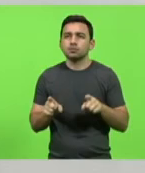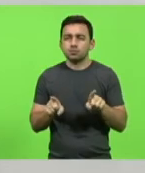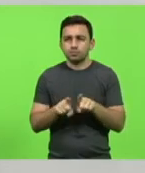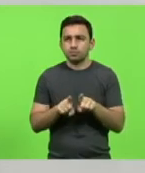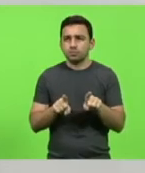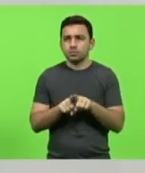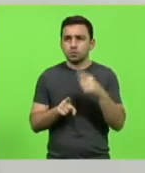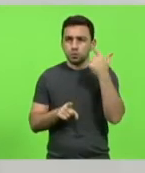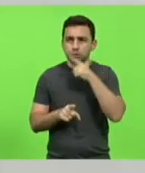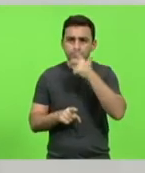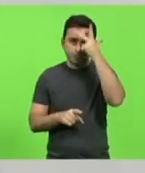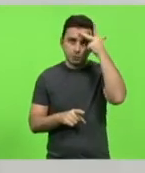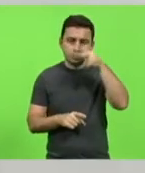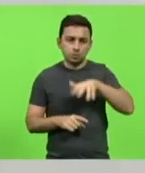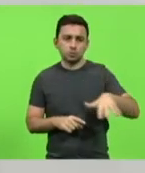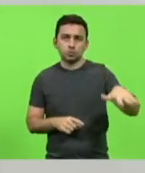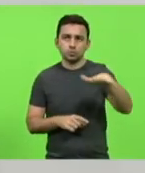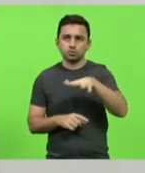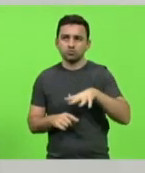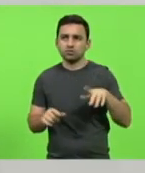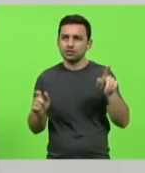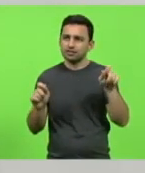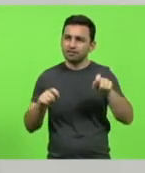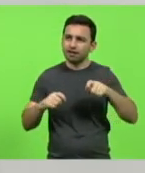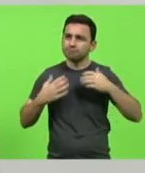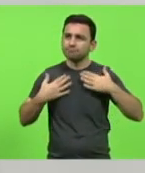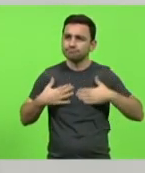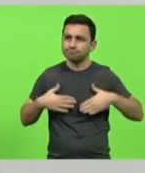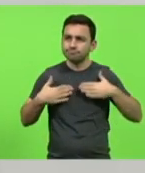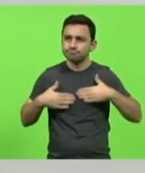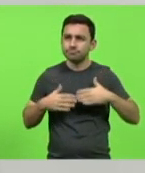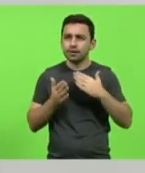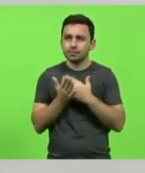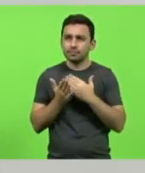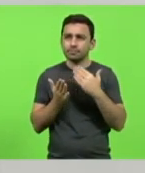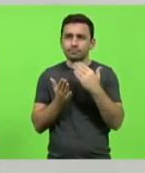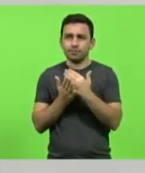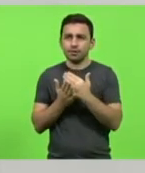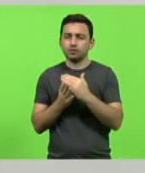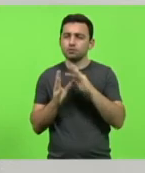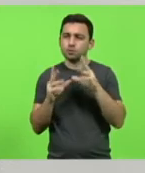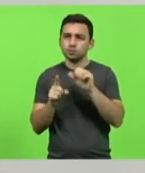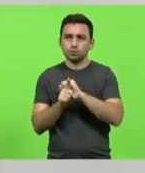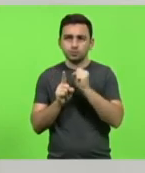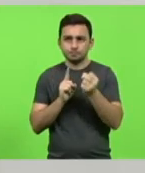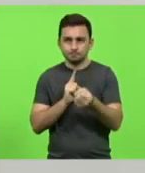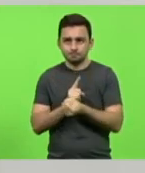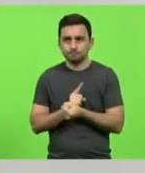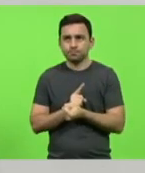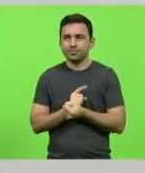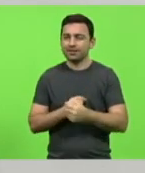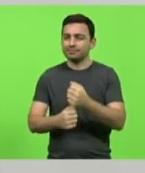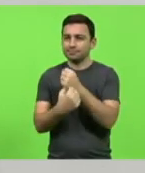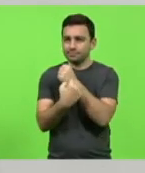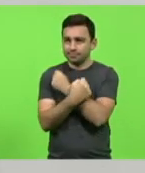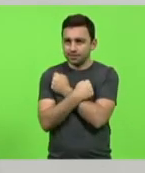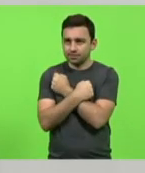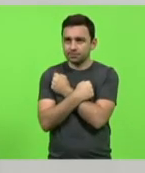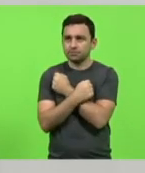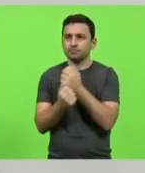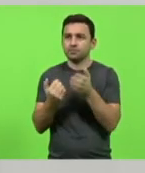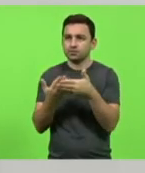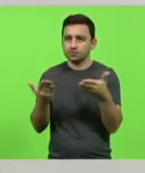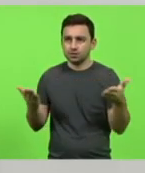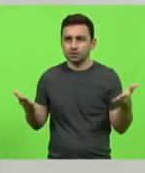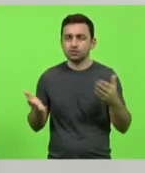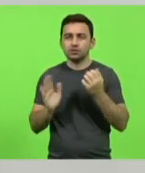essas pessoas também tenham um bem-estar mais favorável no meio da nossa sociedade. Deixo aqui meu grande abraço e fica registrado aqui